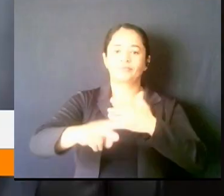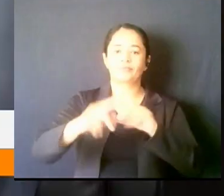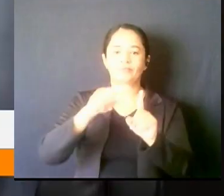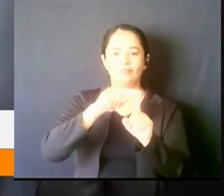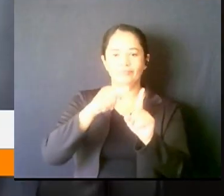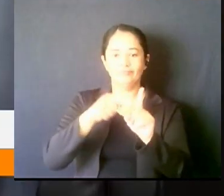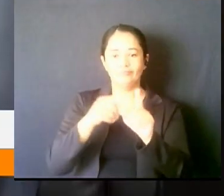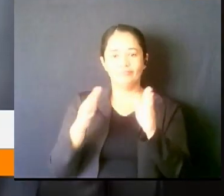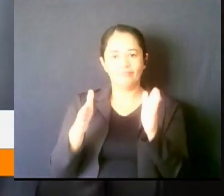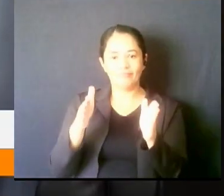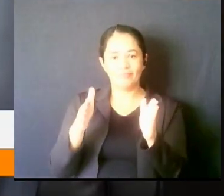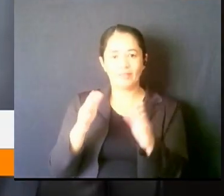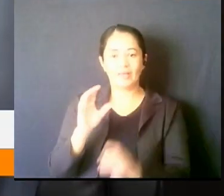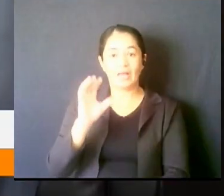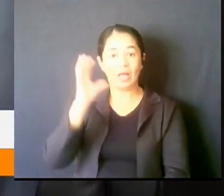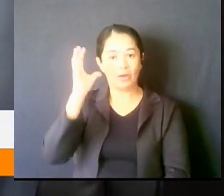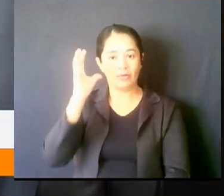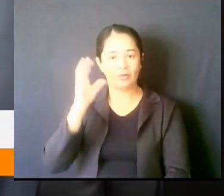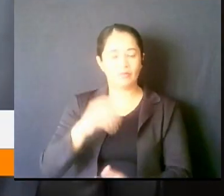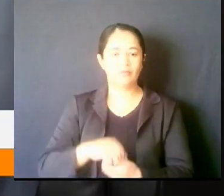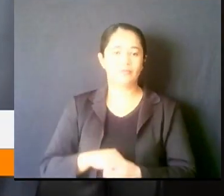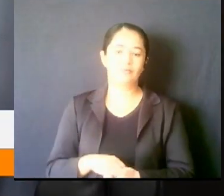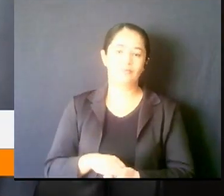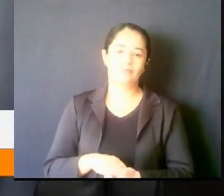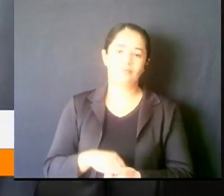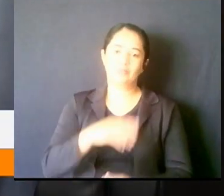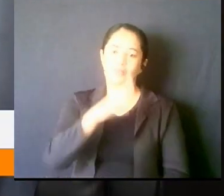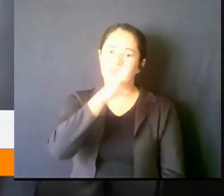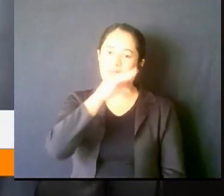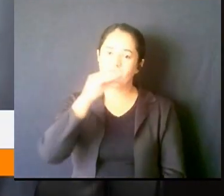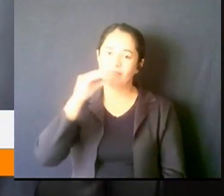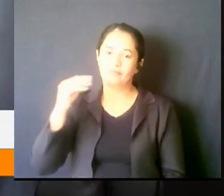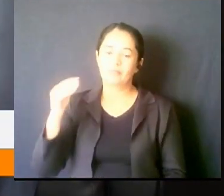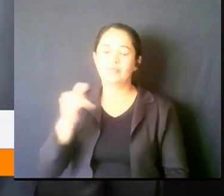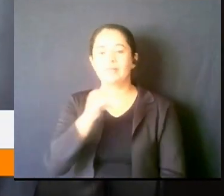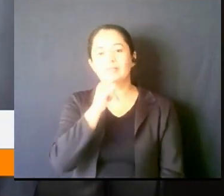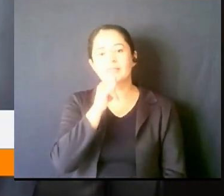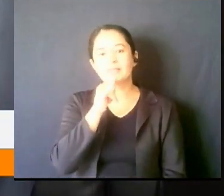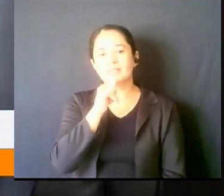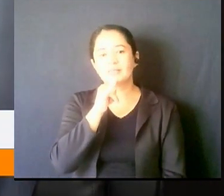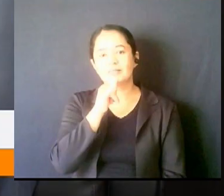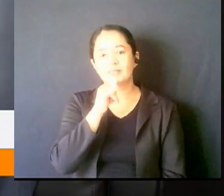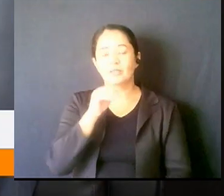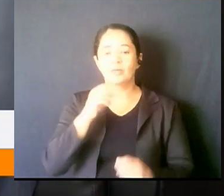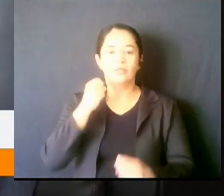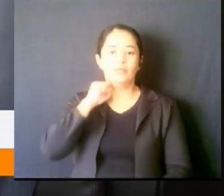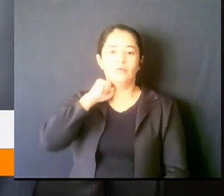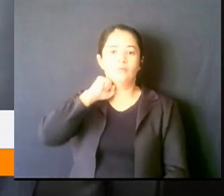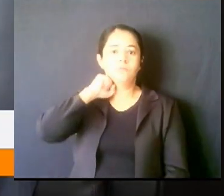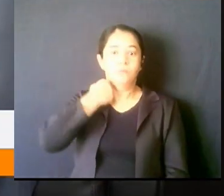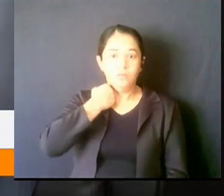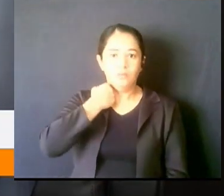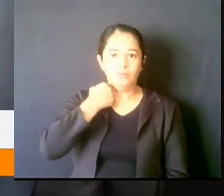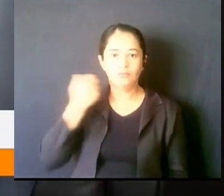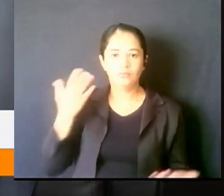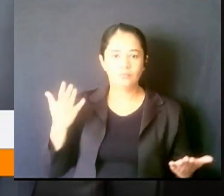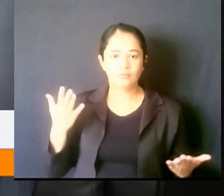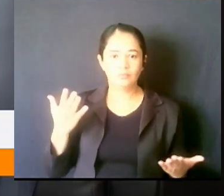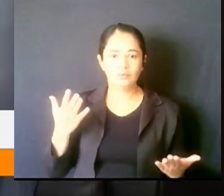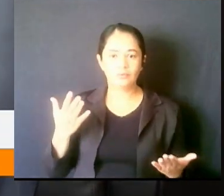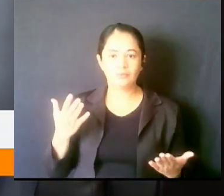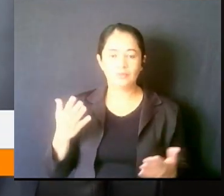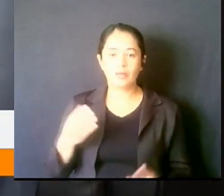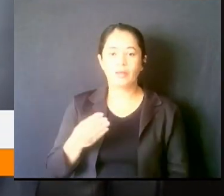acontecer na adolescência, como por exemplo, esse estresse todo leva a uma maior chance de